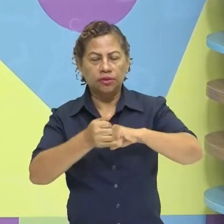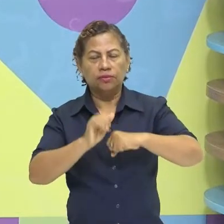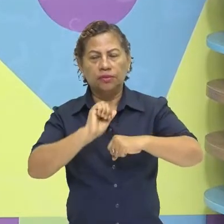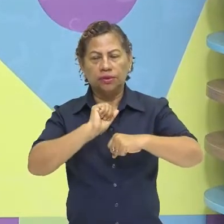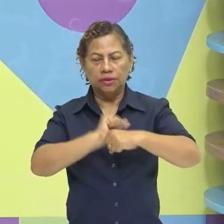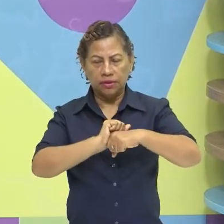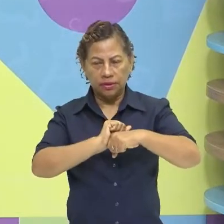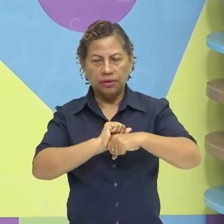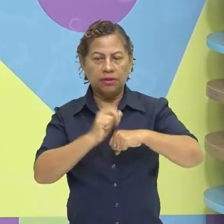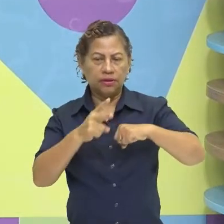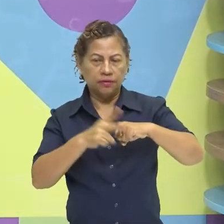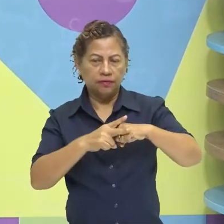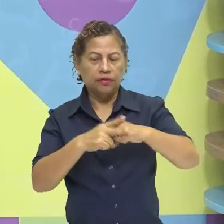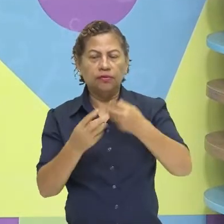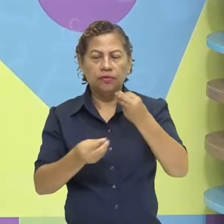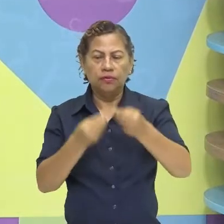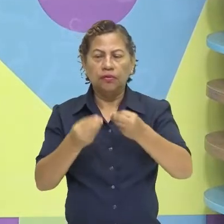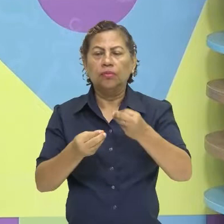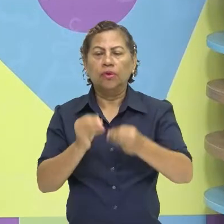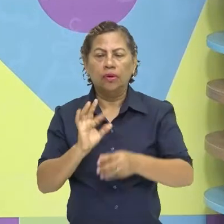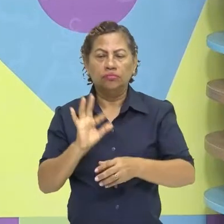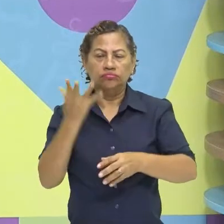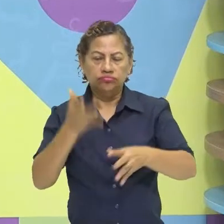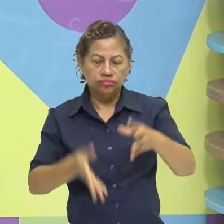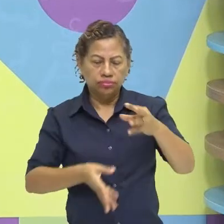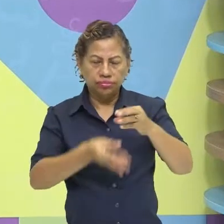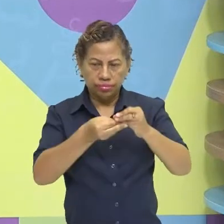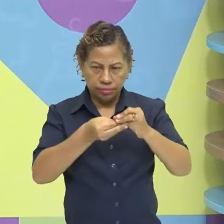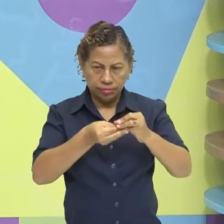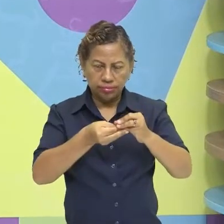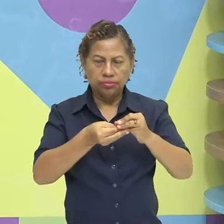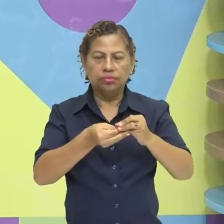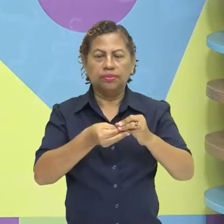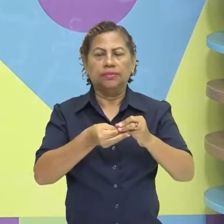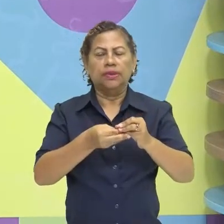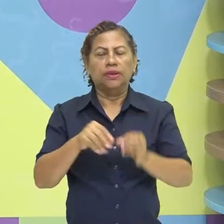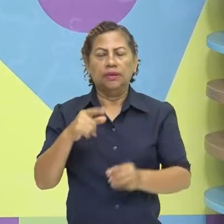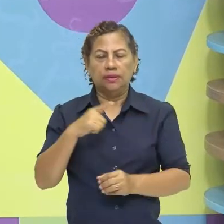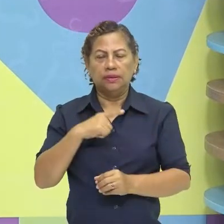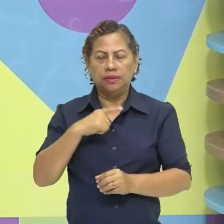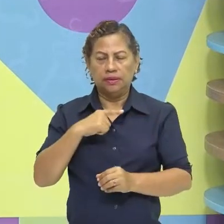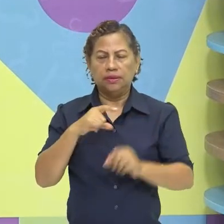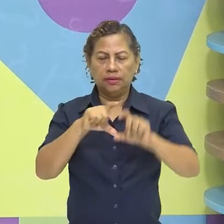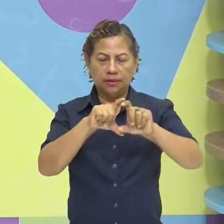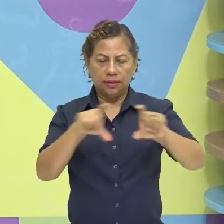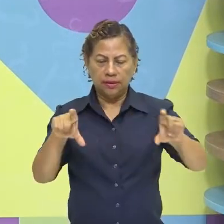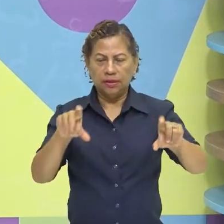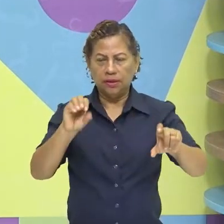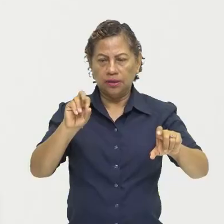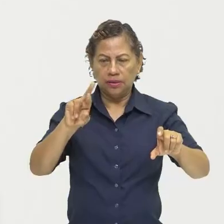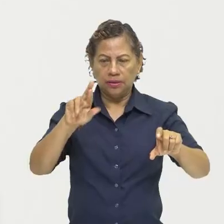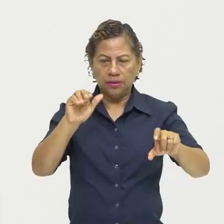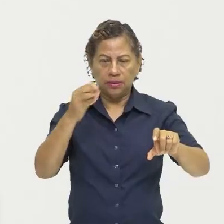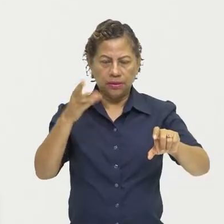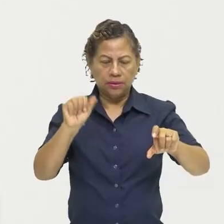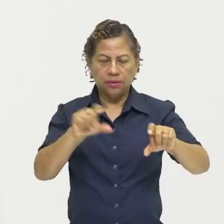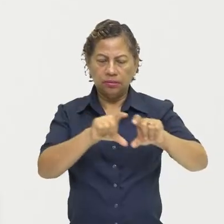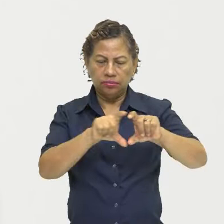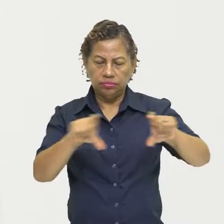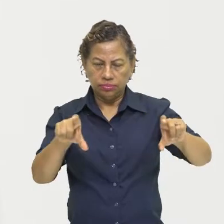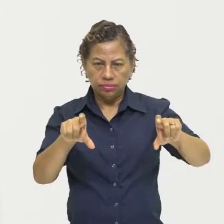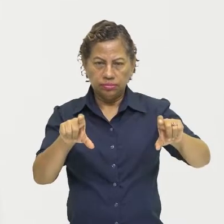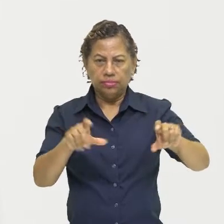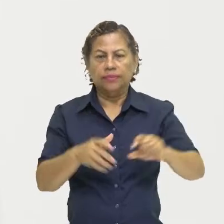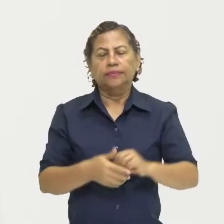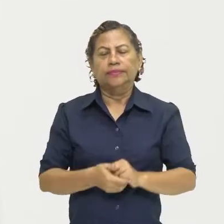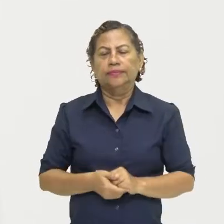se relaciona com o complemento, ou seja, com a parte que complementa a oração. Então, em